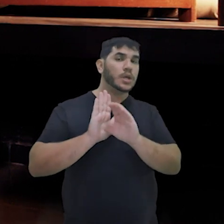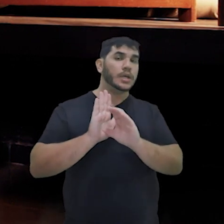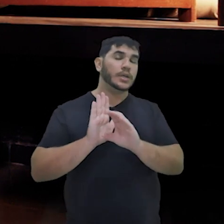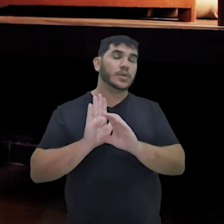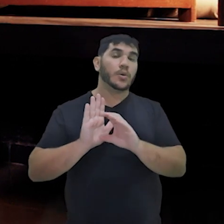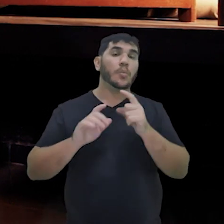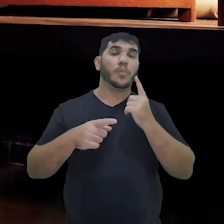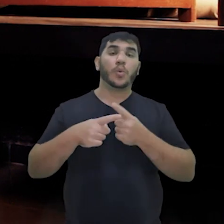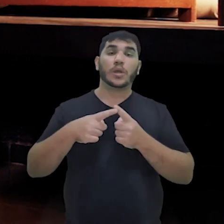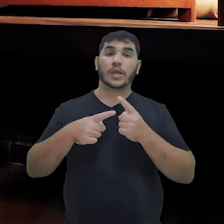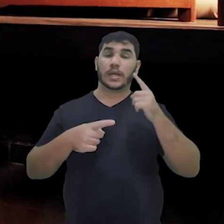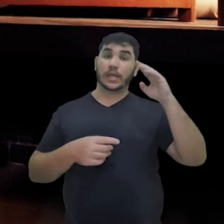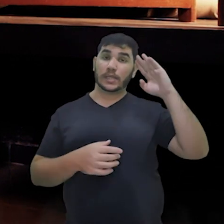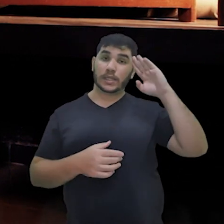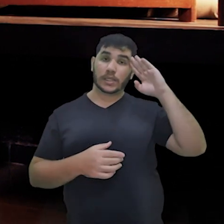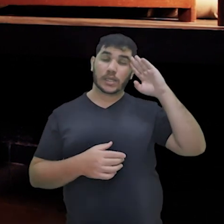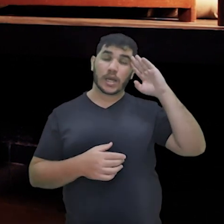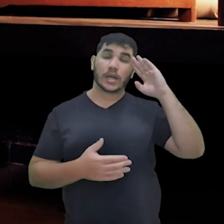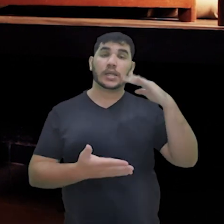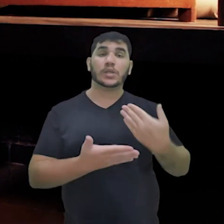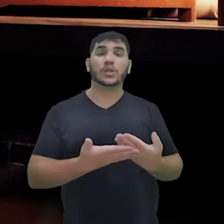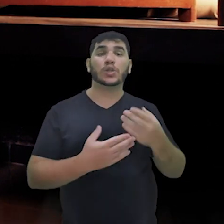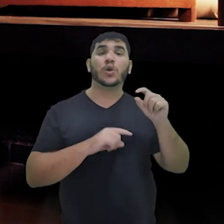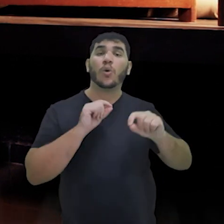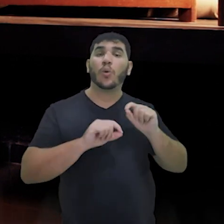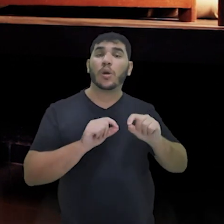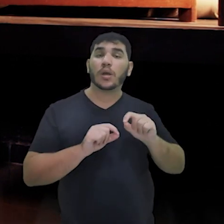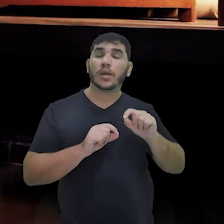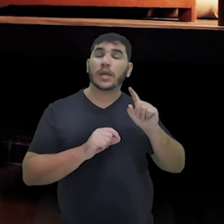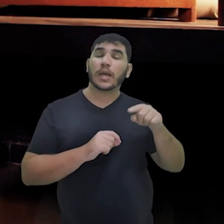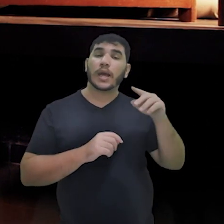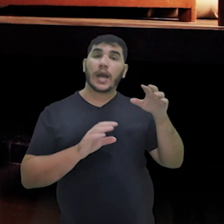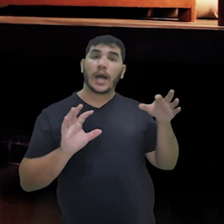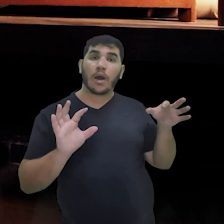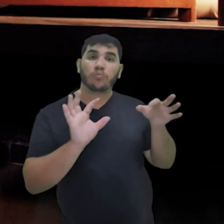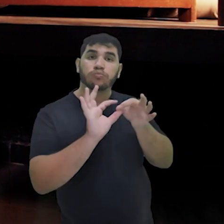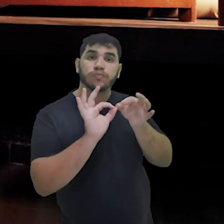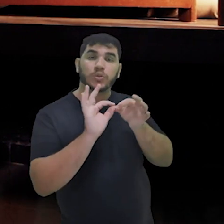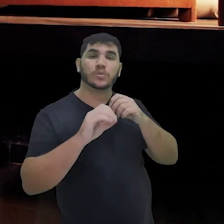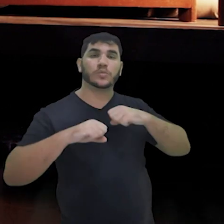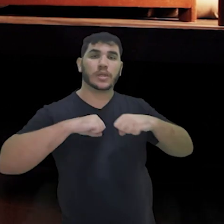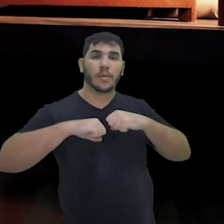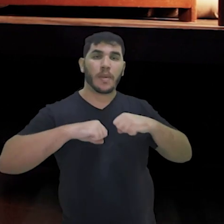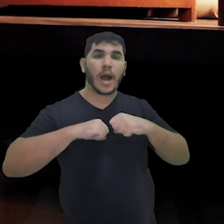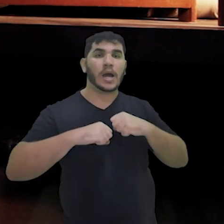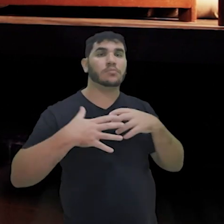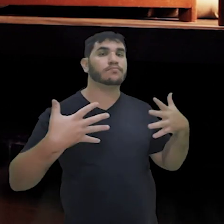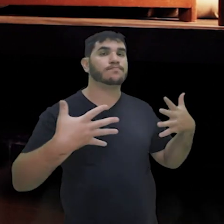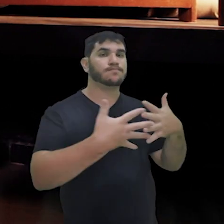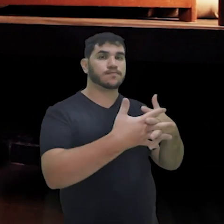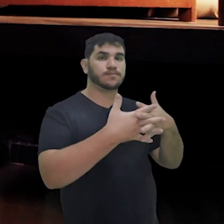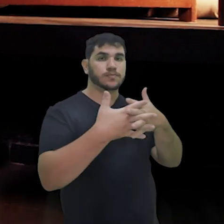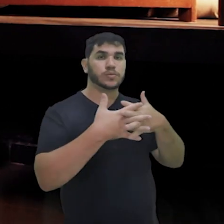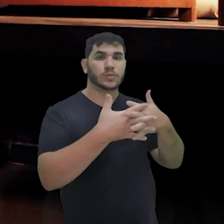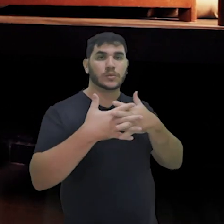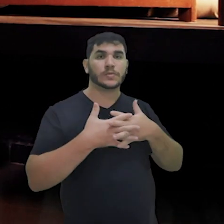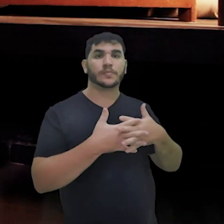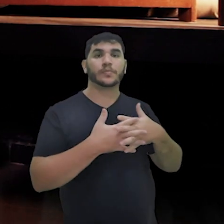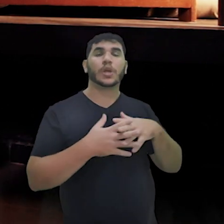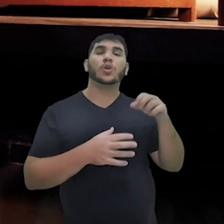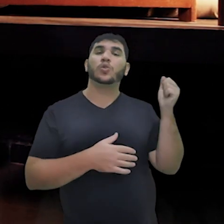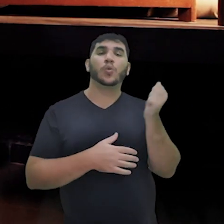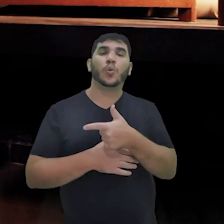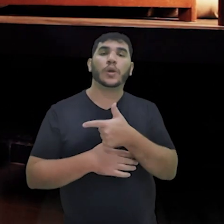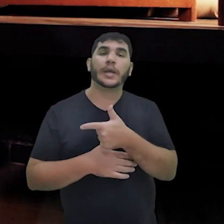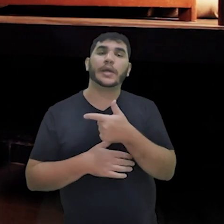A gente acredita muito mais no debate e na complexidade das coisas do que nas afirmações e nos